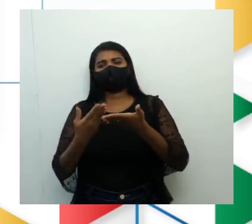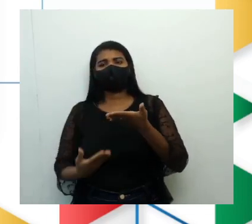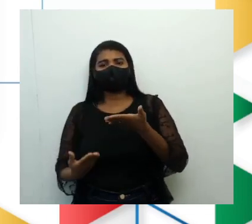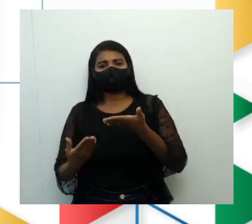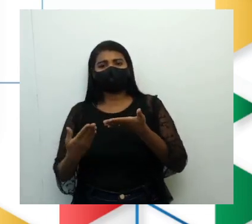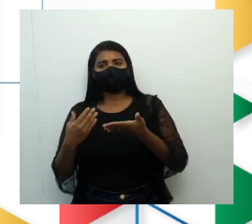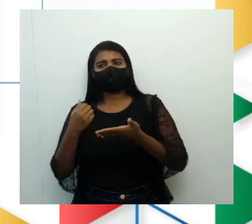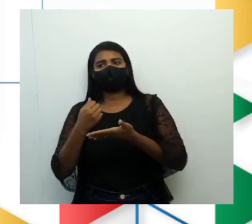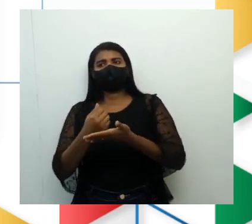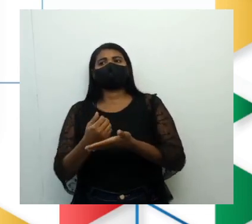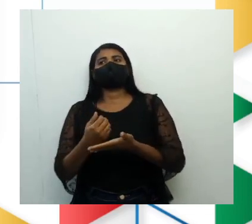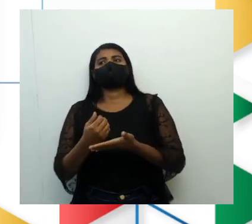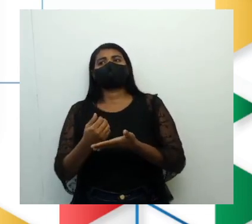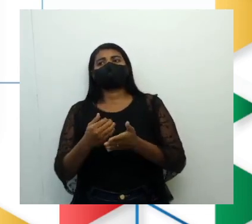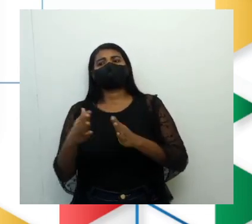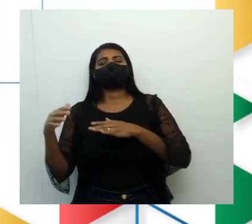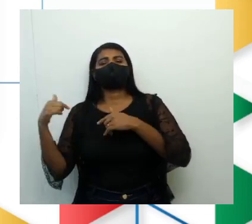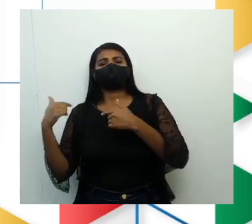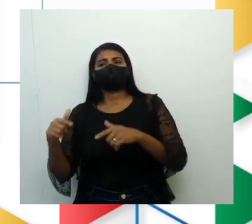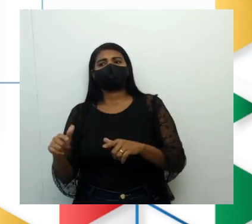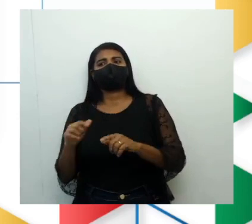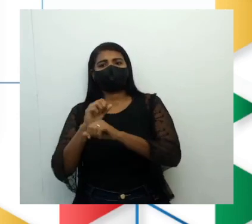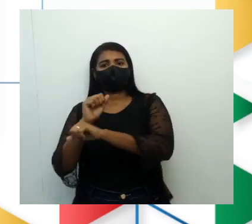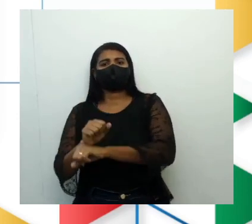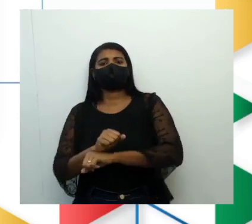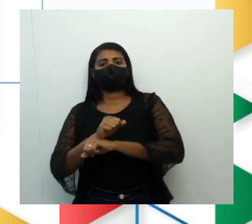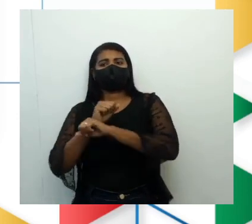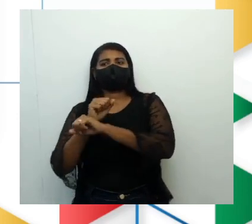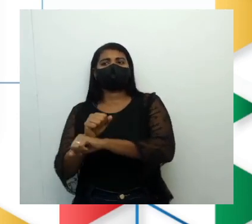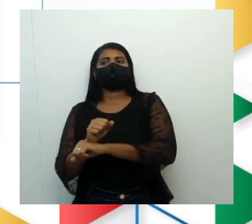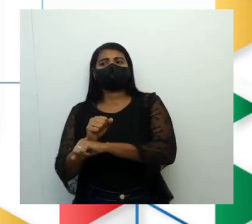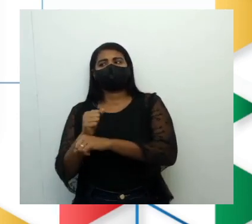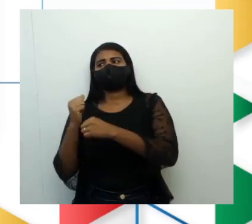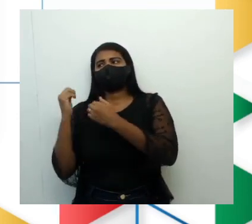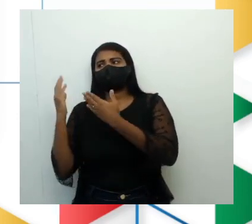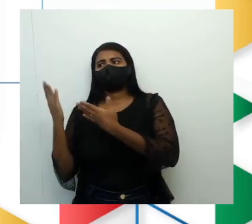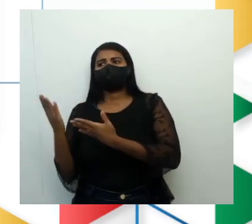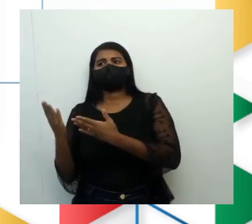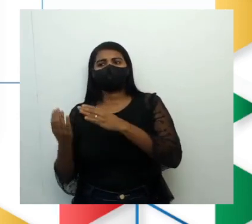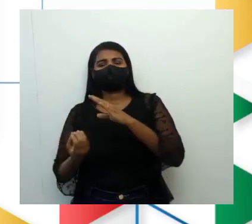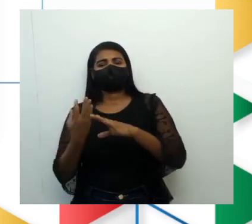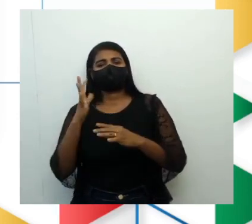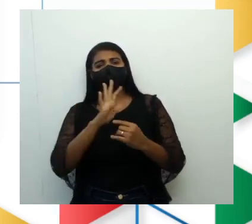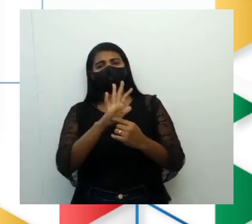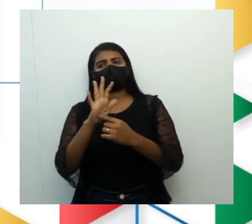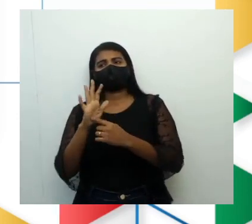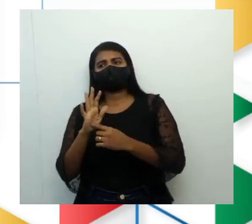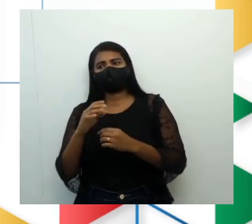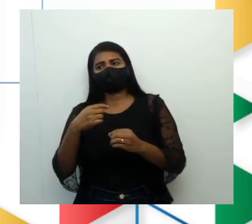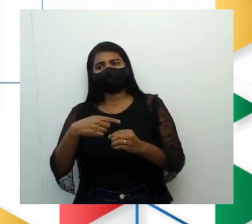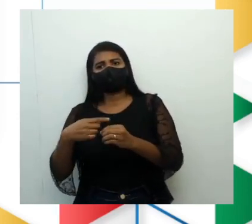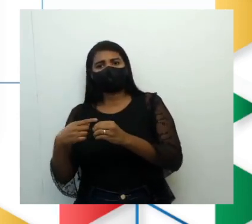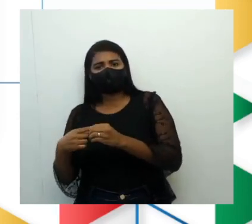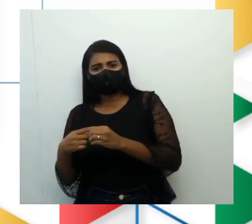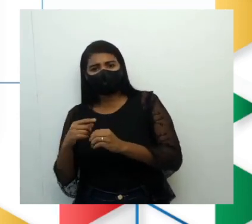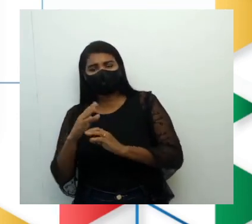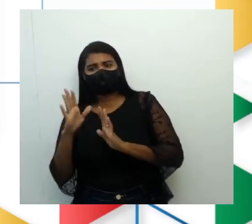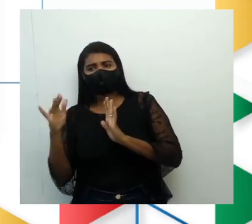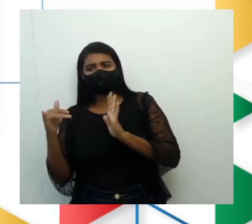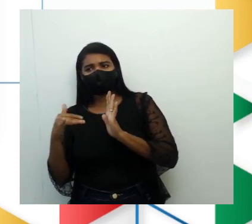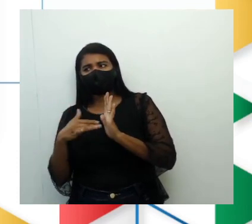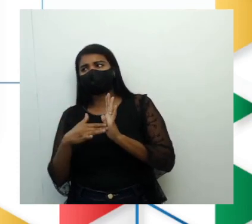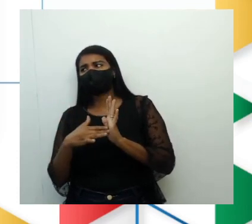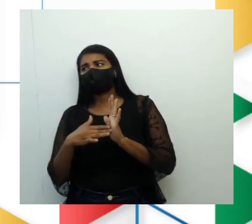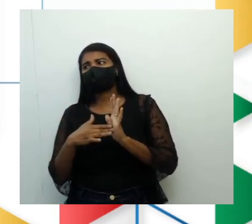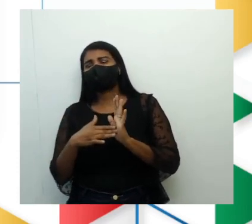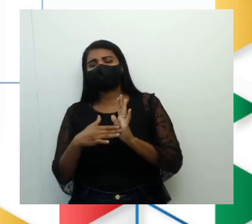apoiada na mão de obra que deixou o trabalho escravo no campo, entra aí, aparece o êxodo rural. A galera todinha sai